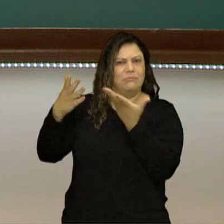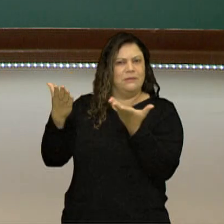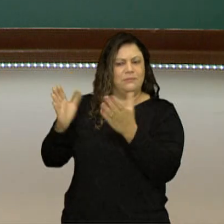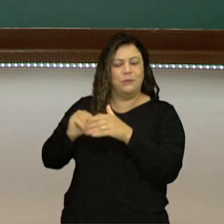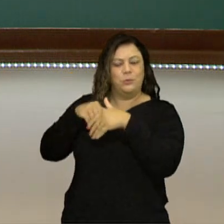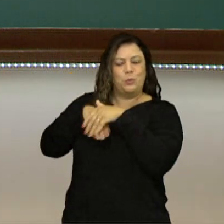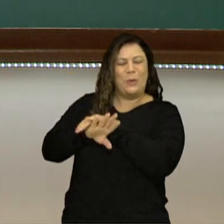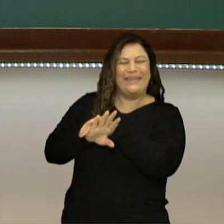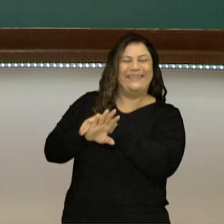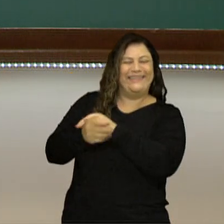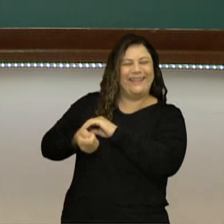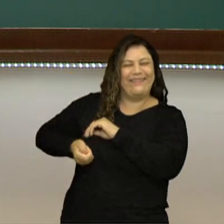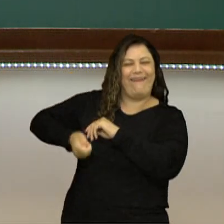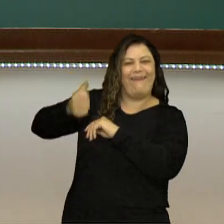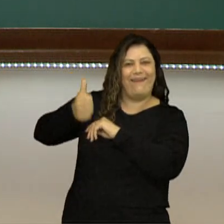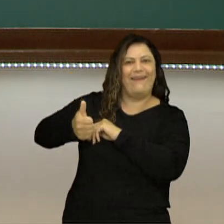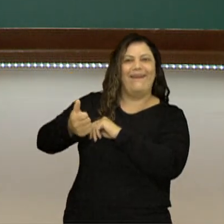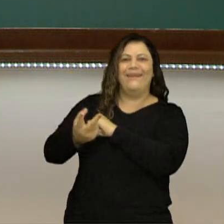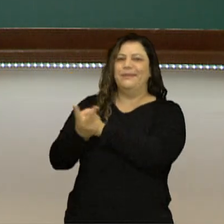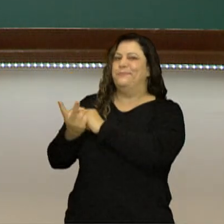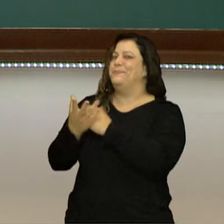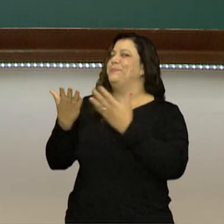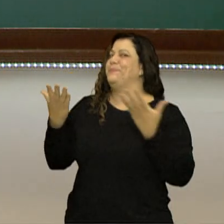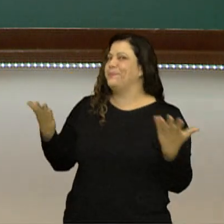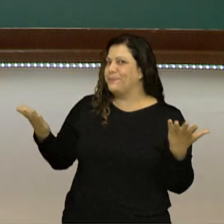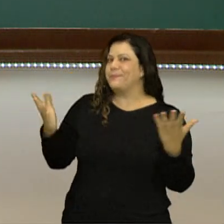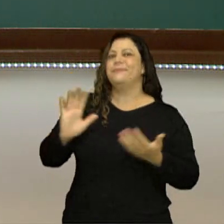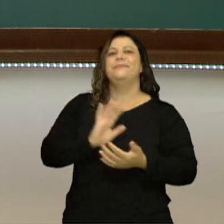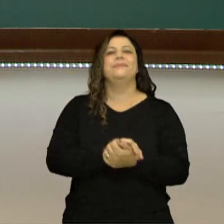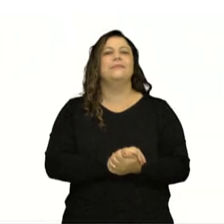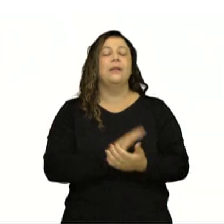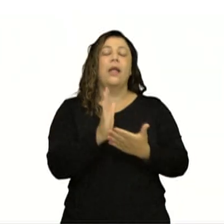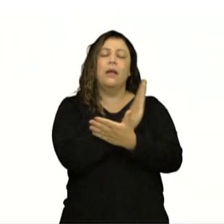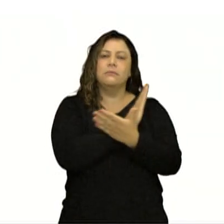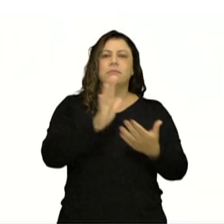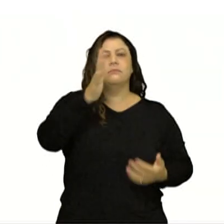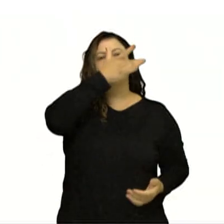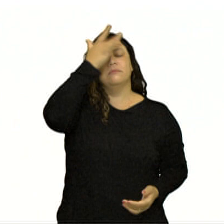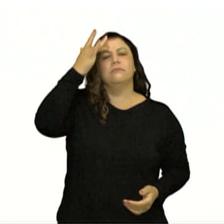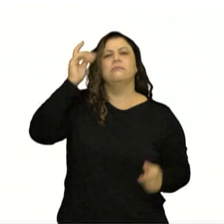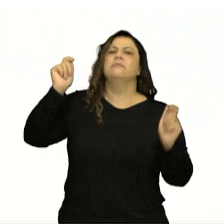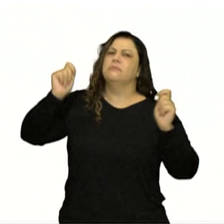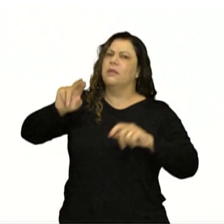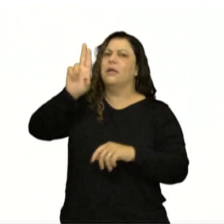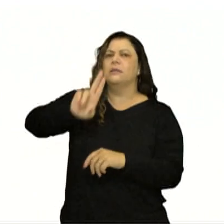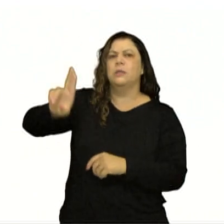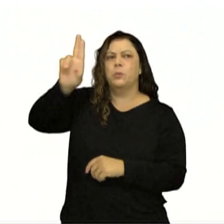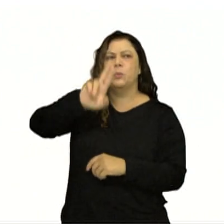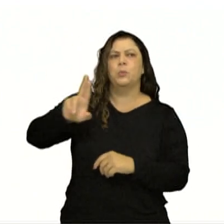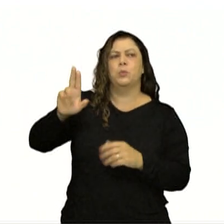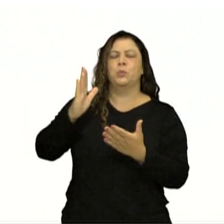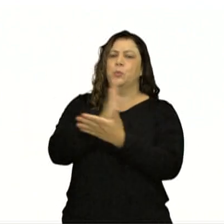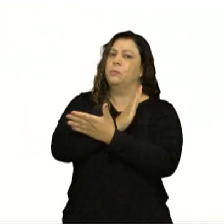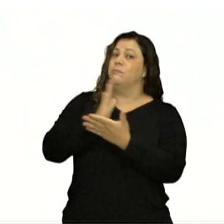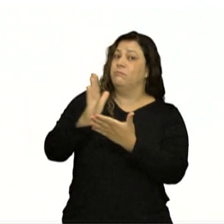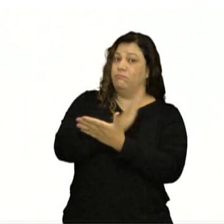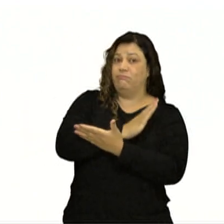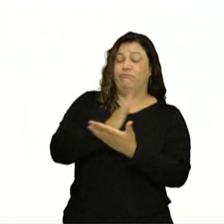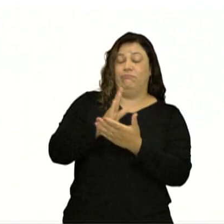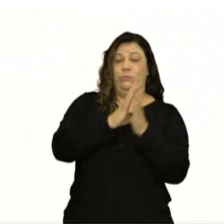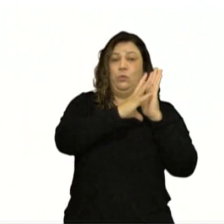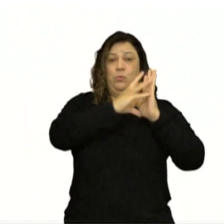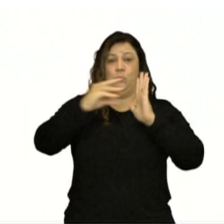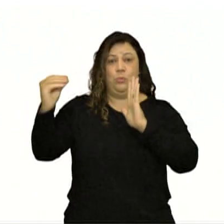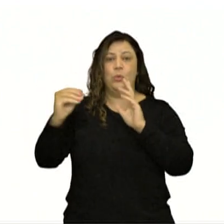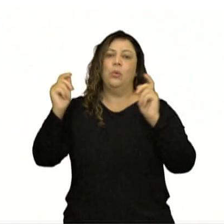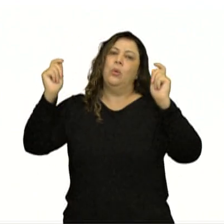se proteger? Hoje algumas pessoas ainda usam câmeras analógicas. Olha aí, alguns modelos